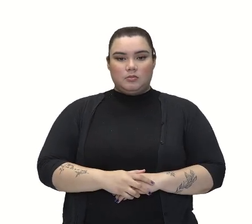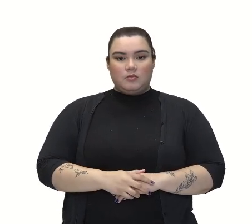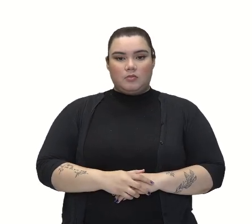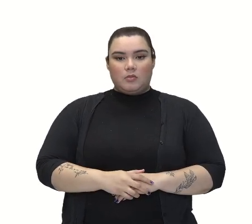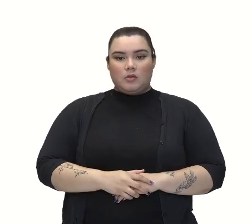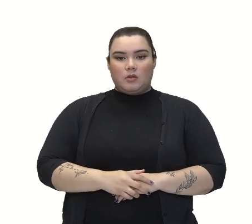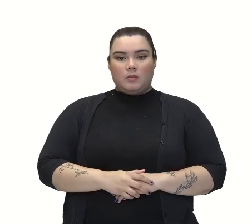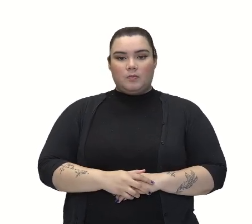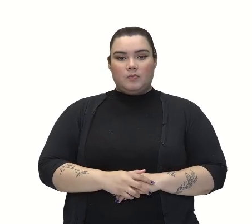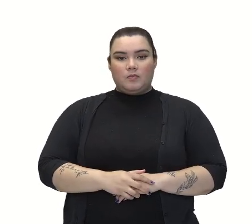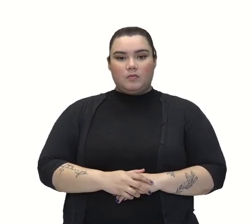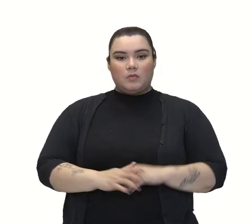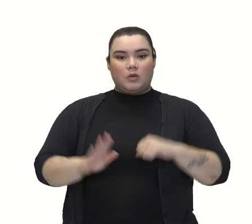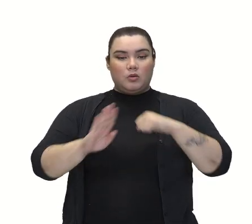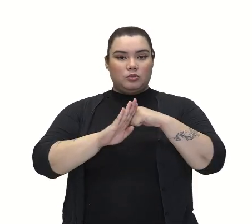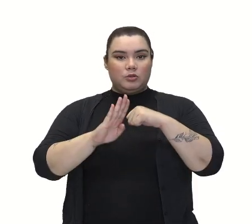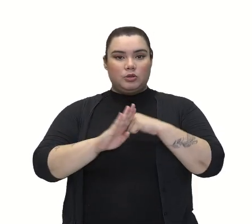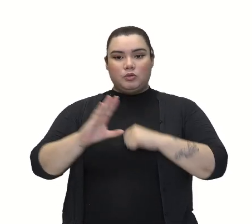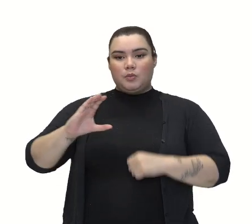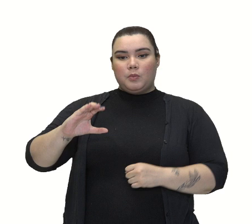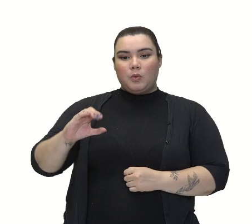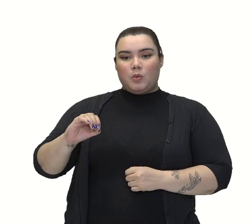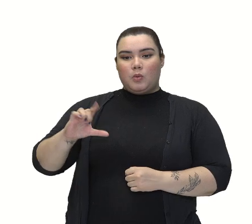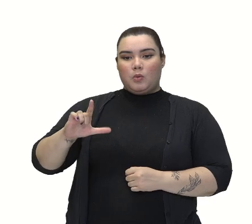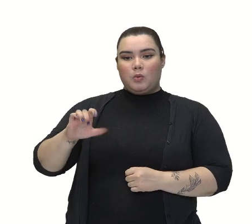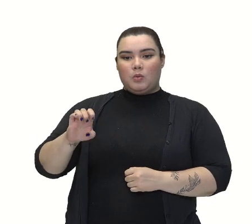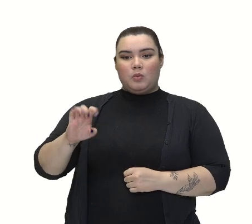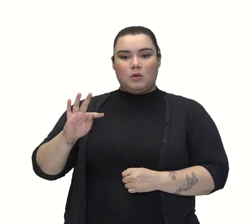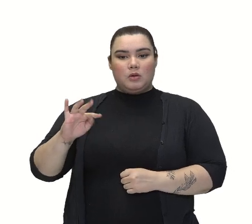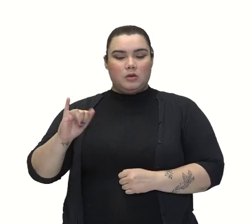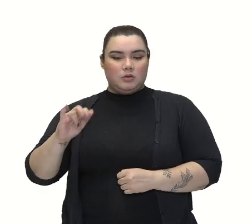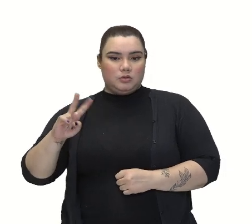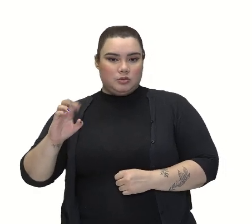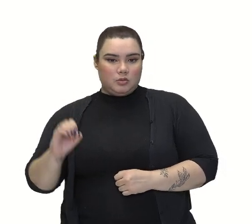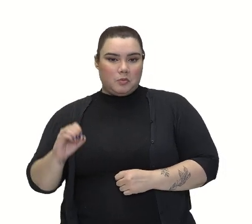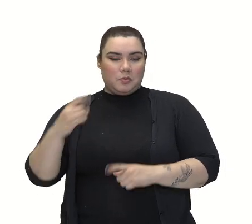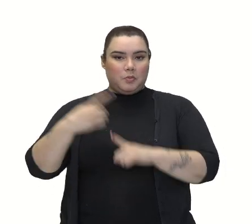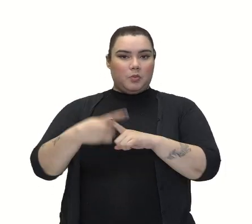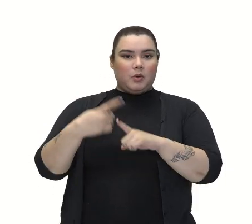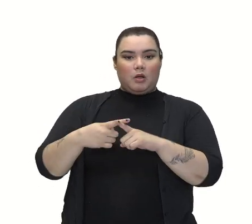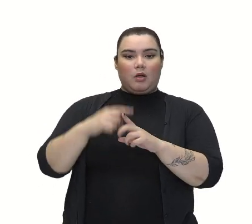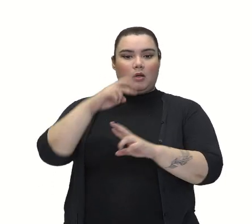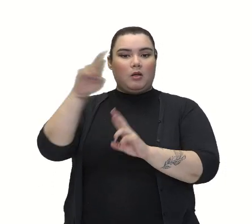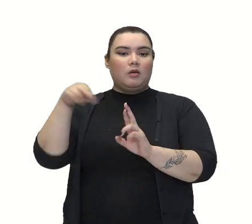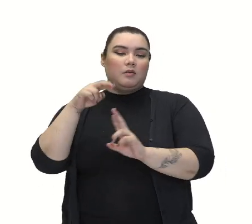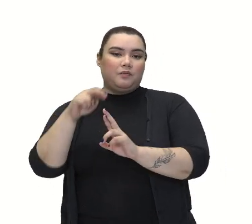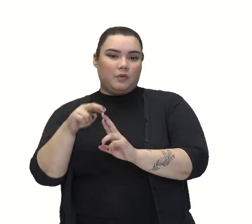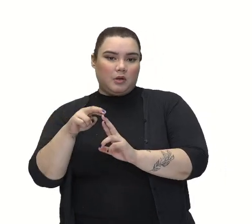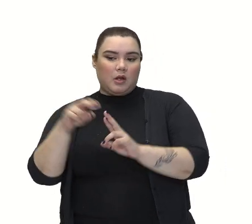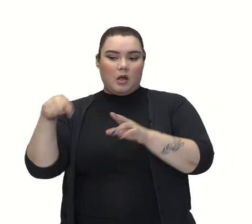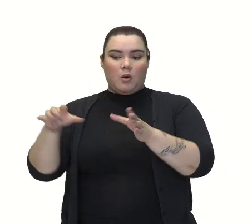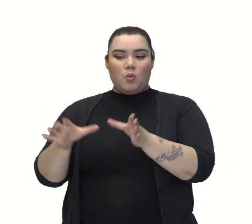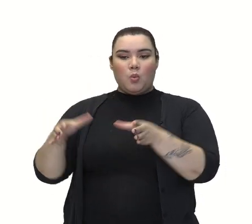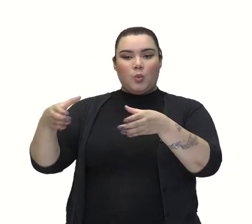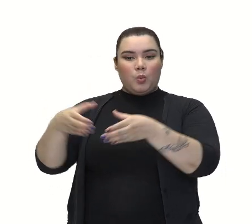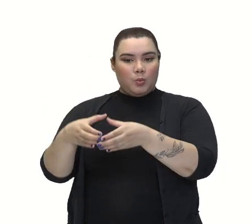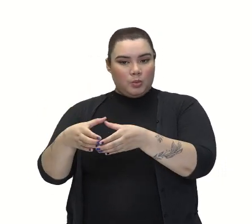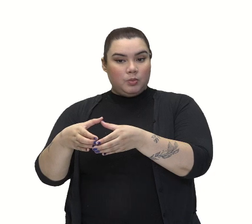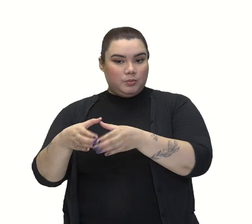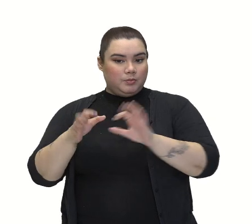substantivo coletivo, porque está se referindo a uma turma,